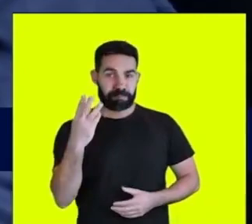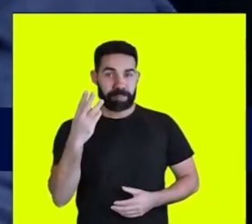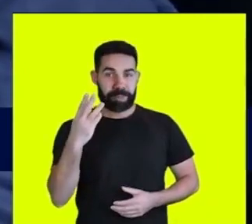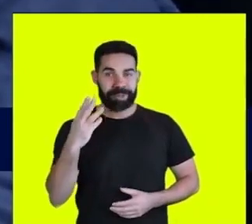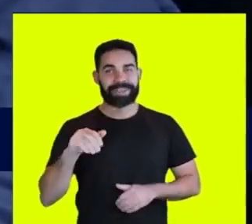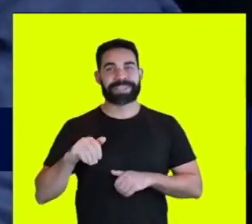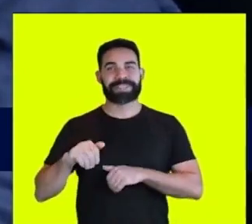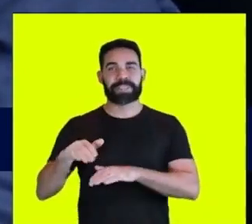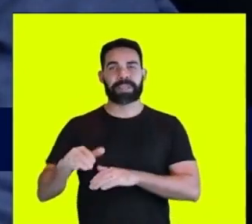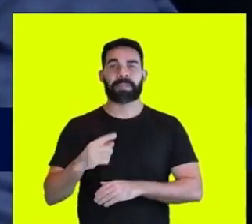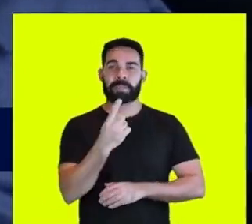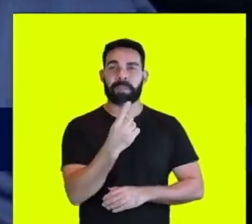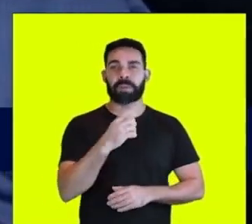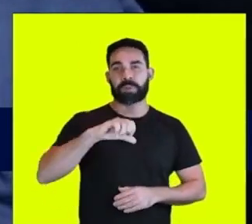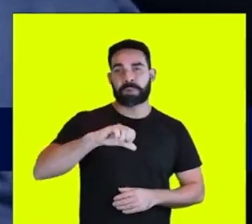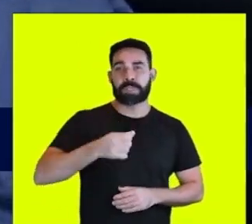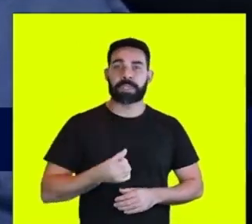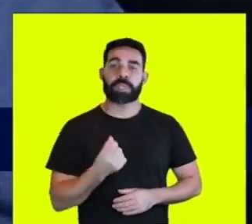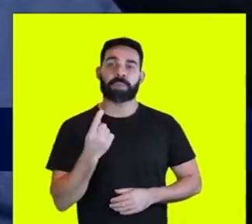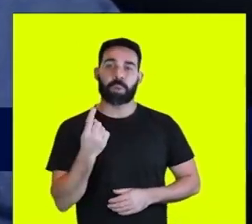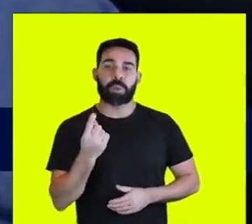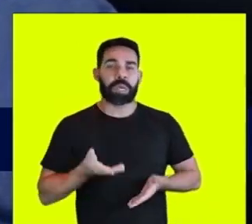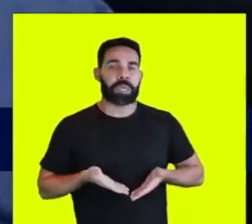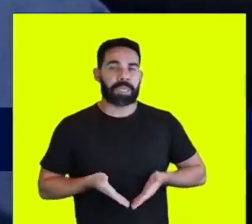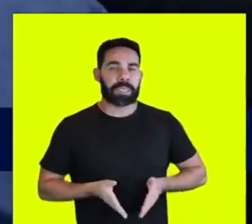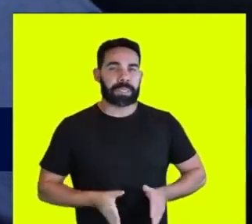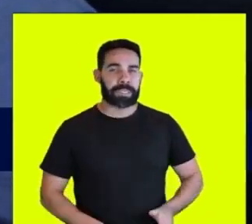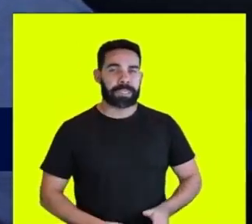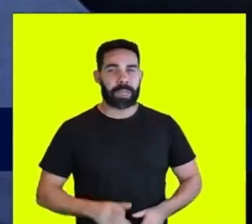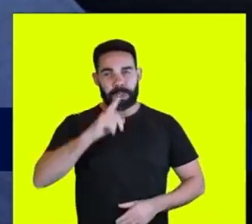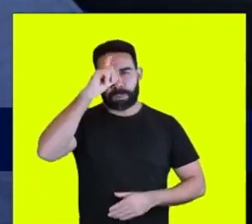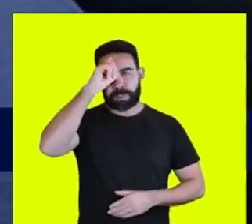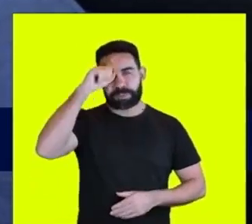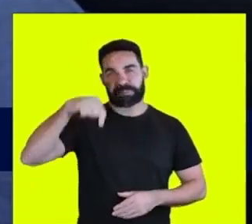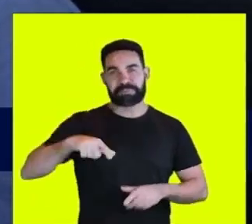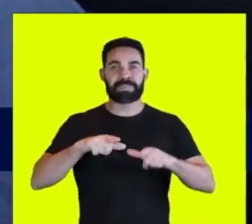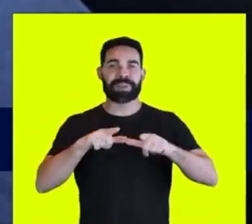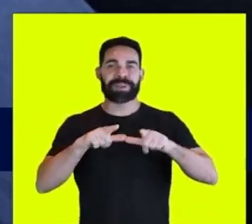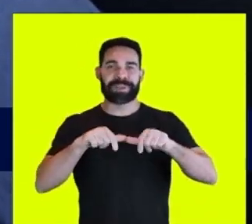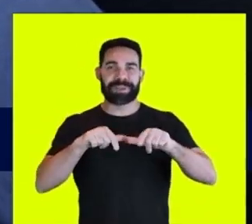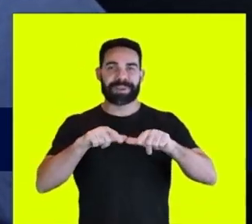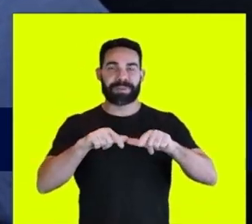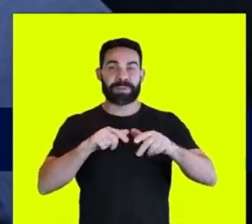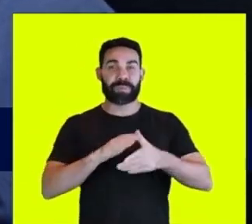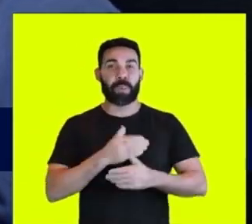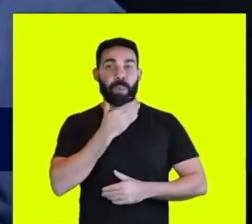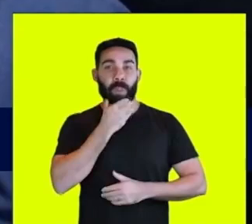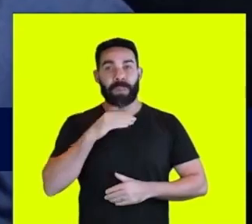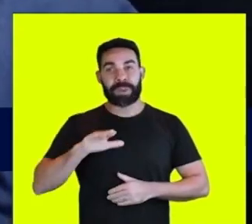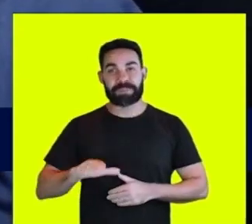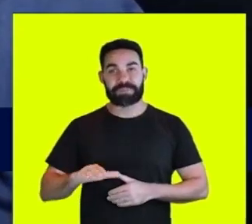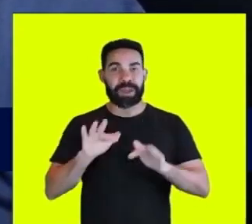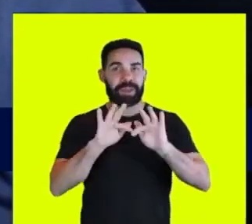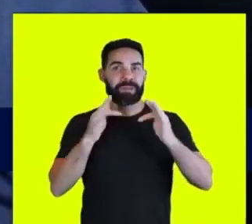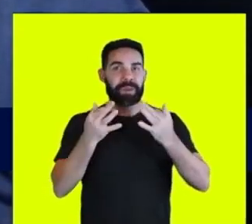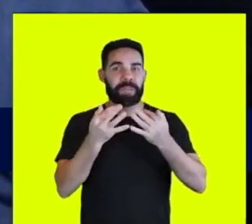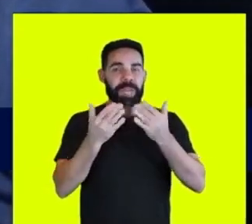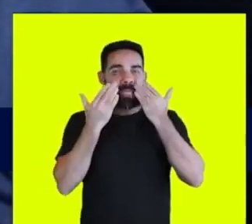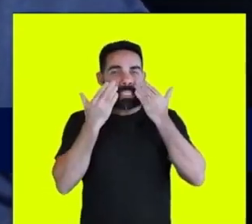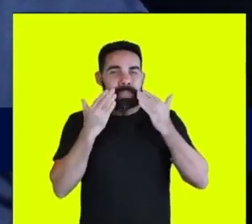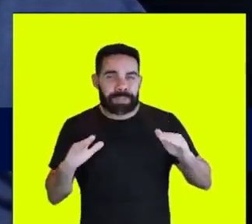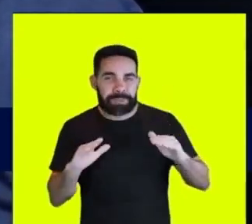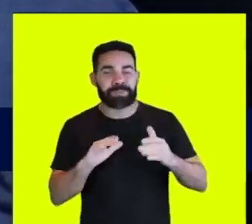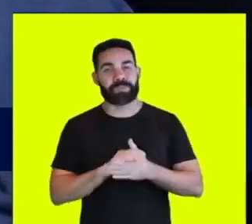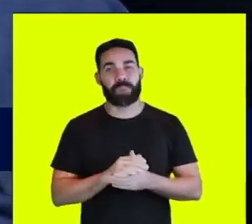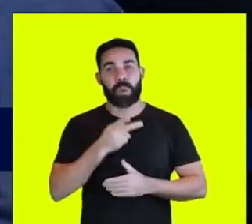No dia 3 de setembro de 1961, nascia no Hospital Beneficência Portuguesa um menino de família